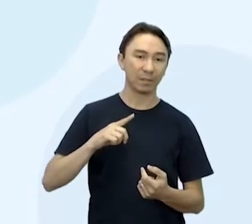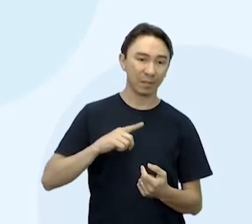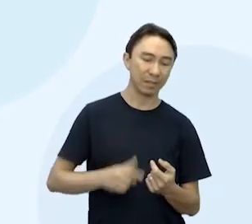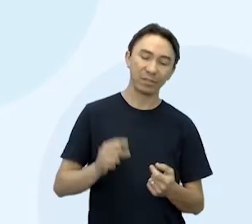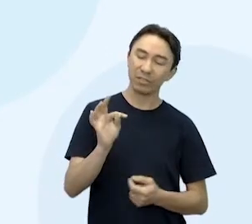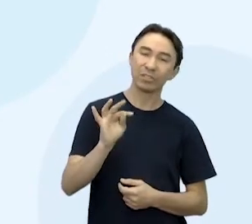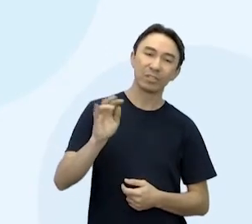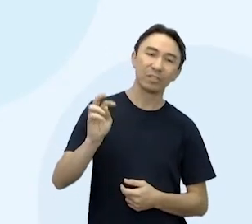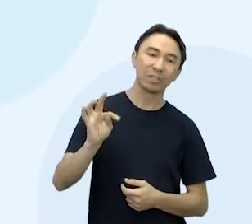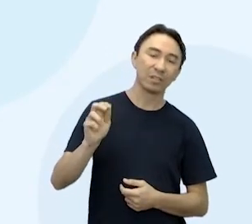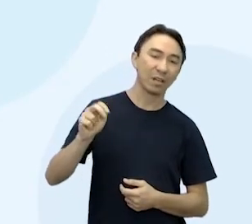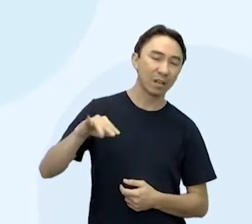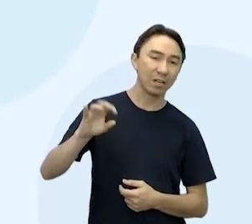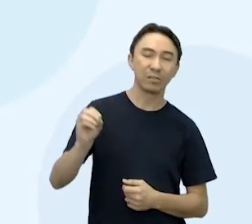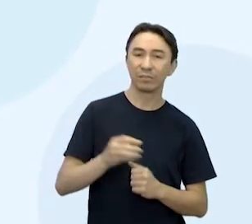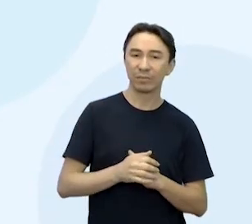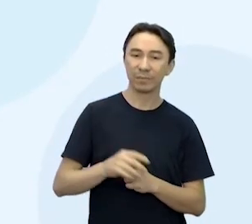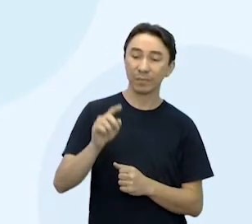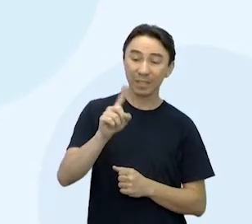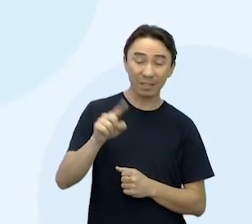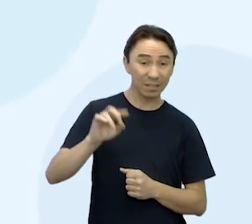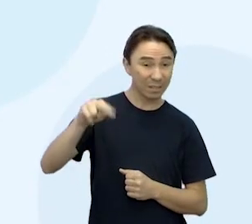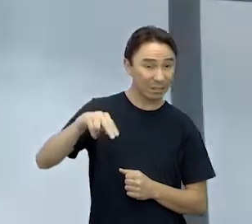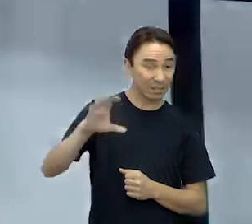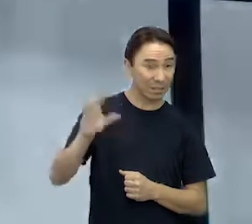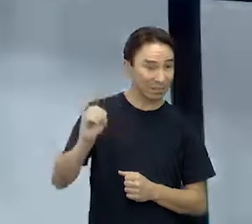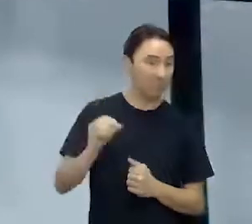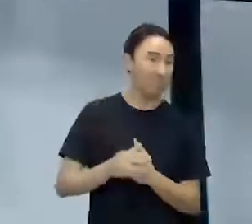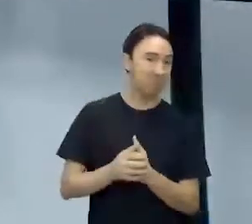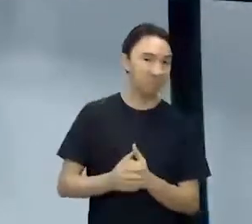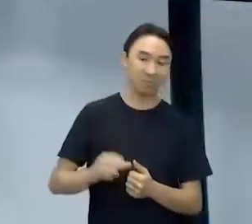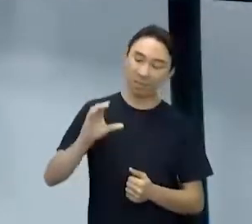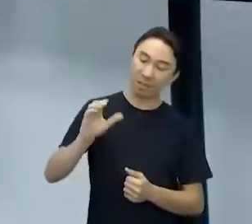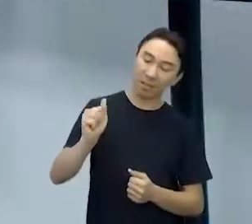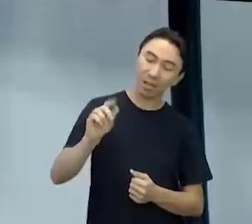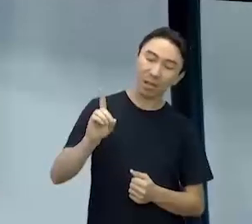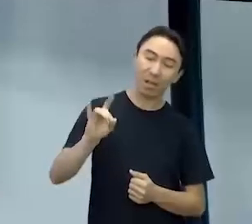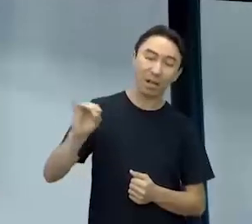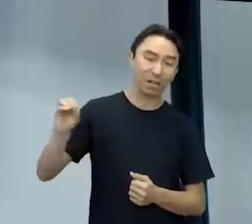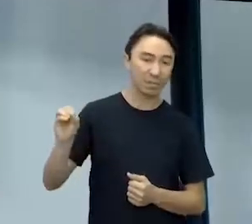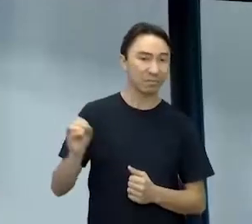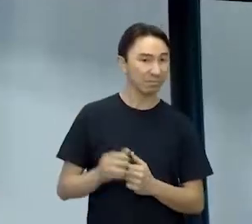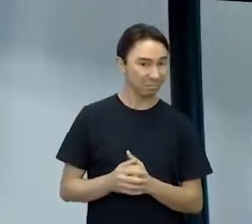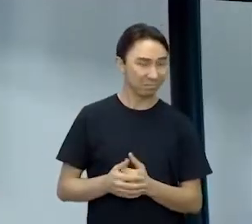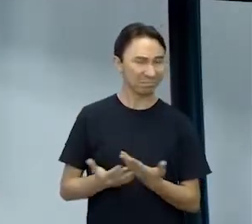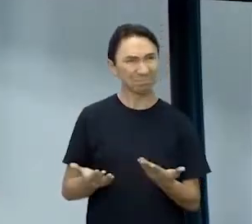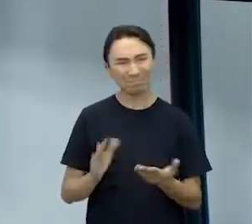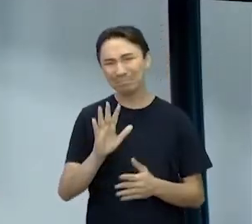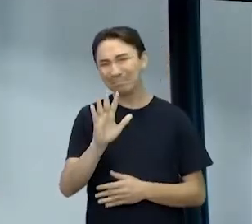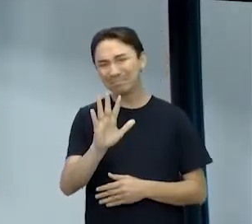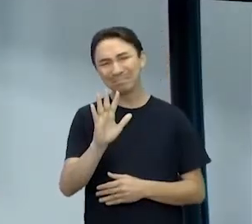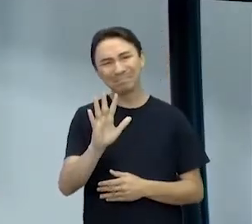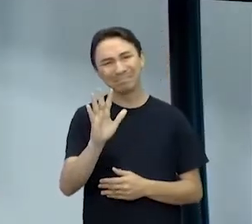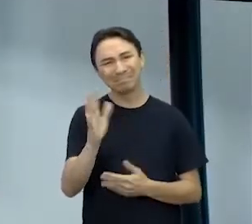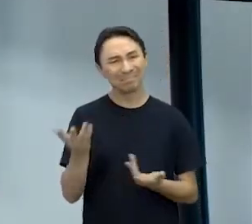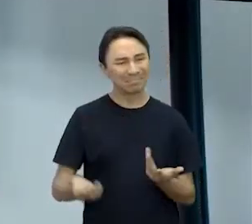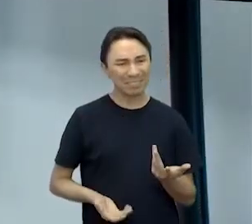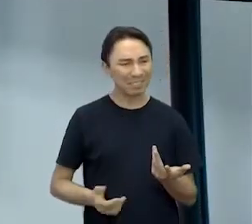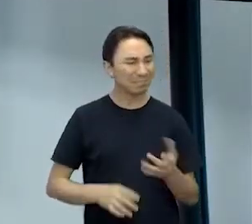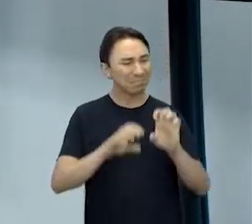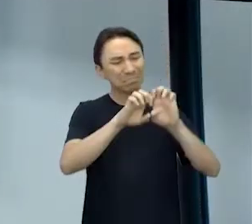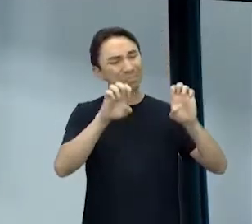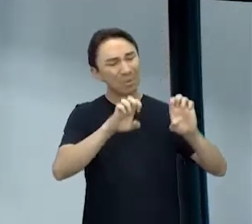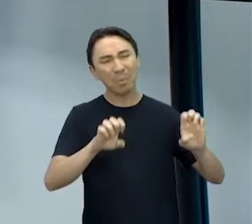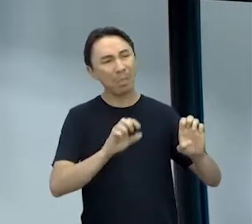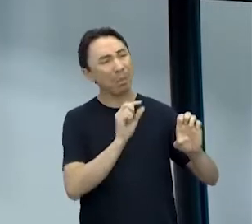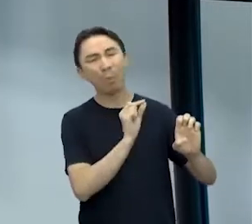o zinco, o magnésio e o cádmio, tá? Então, ó, mas o que são essas estruturas,